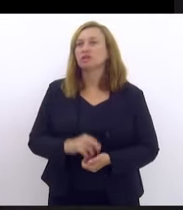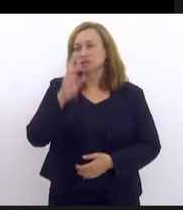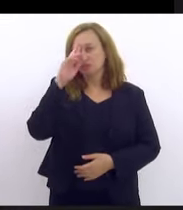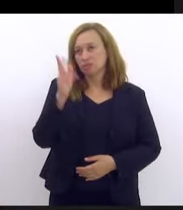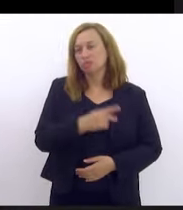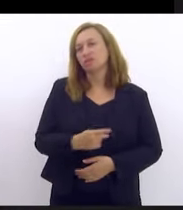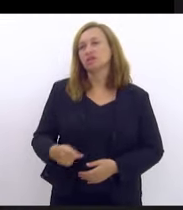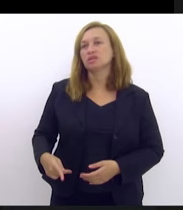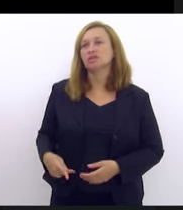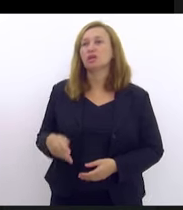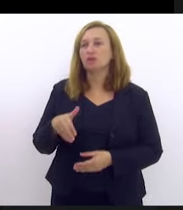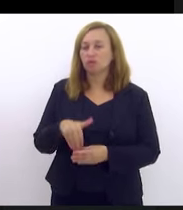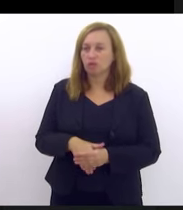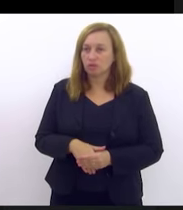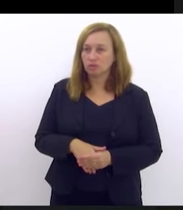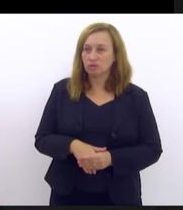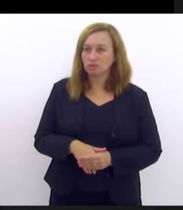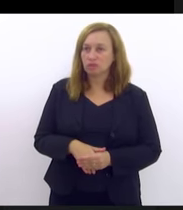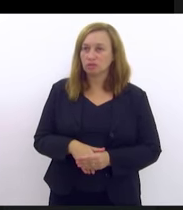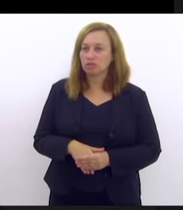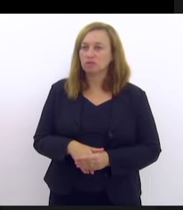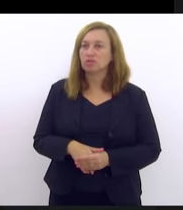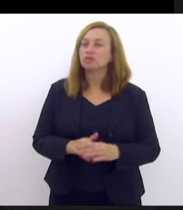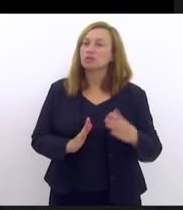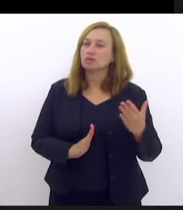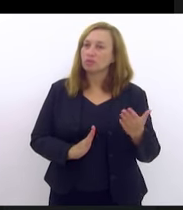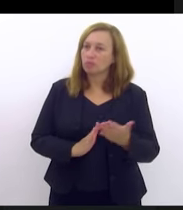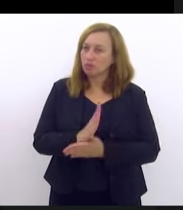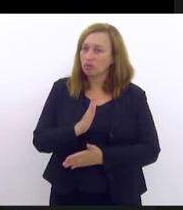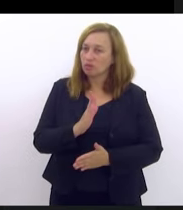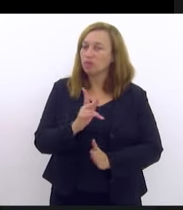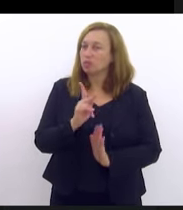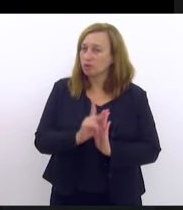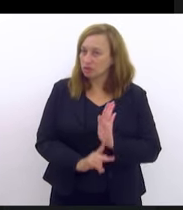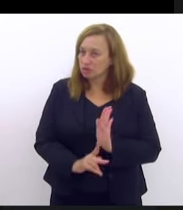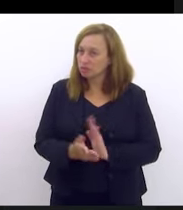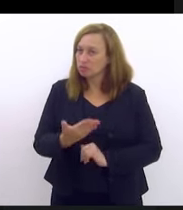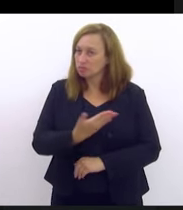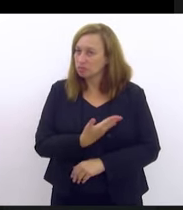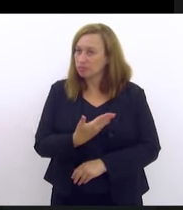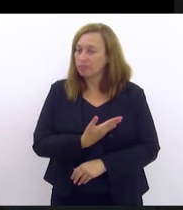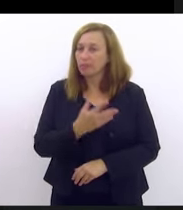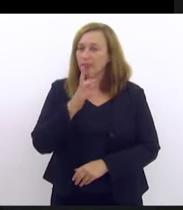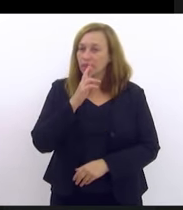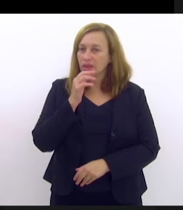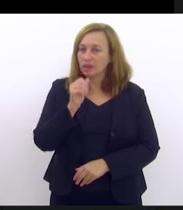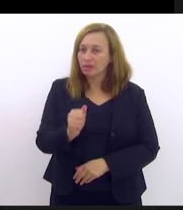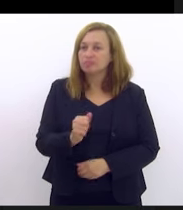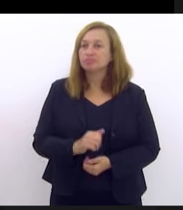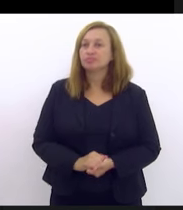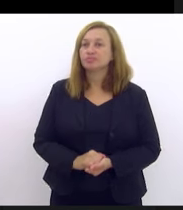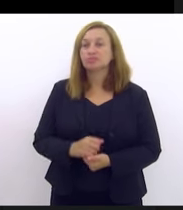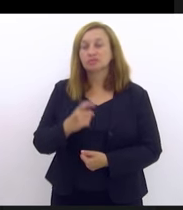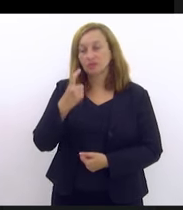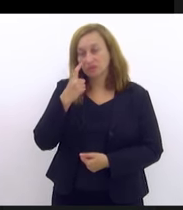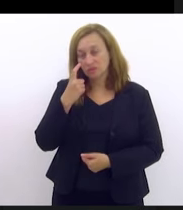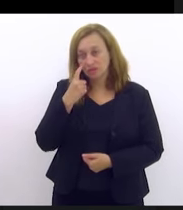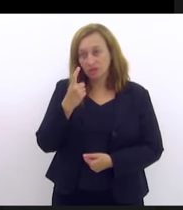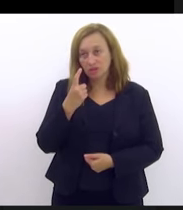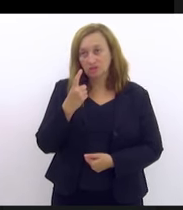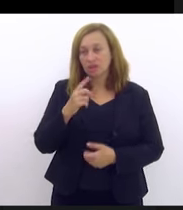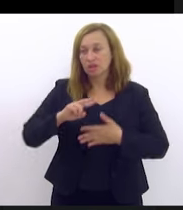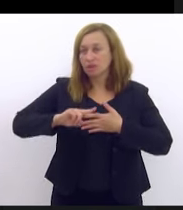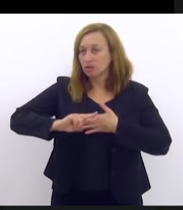Presidente, eu voto a favor do projeto do nosso companheiro Amorim. Haja visto as